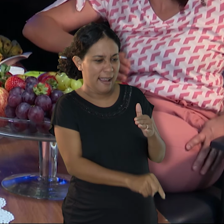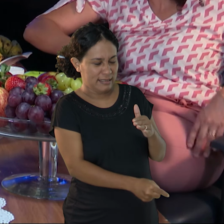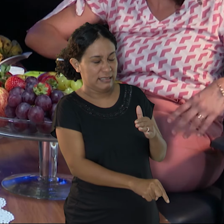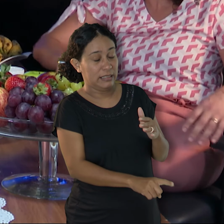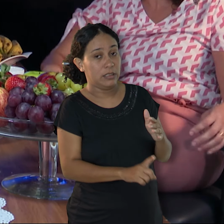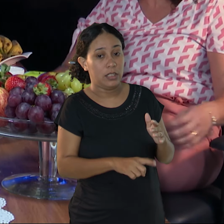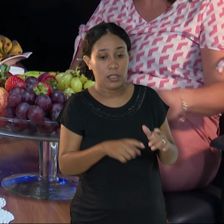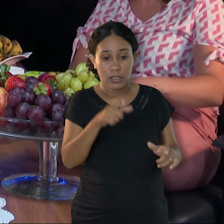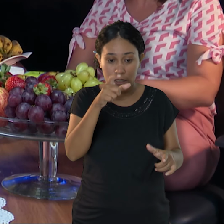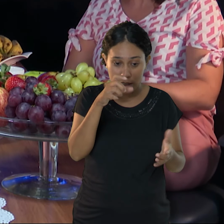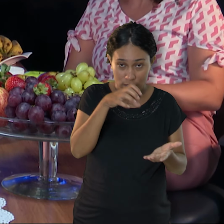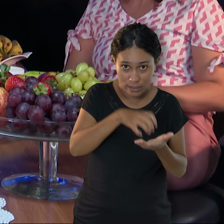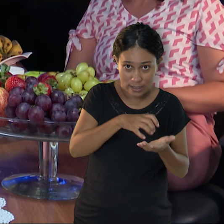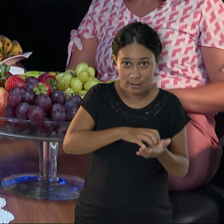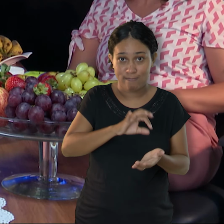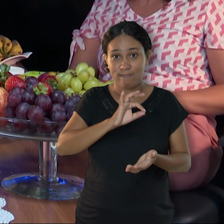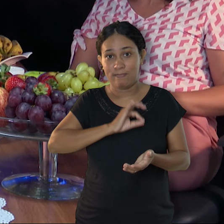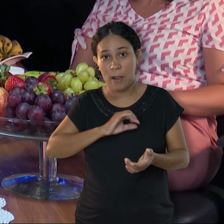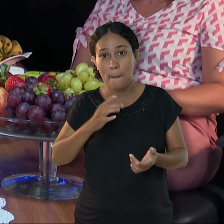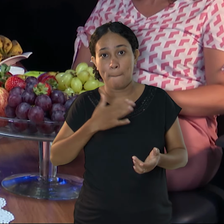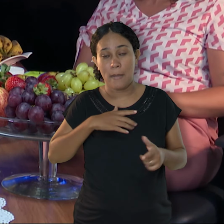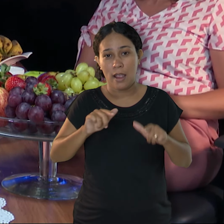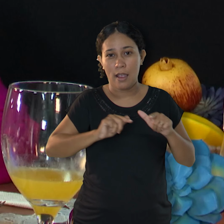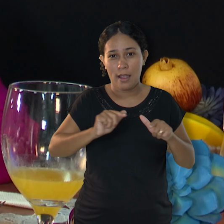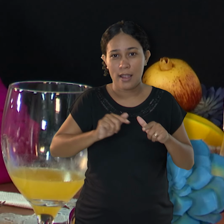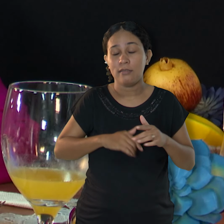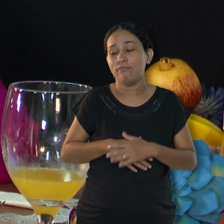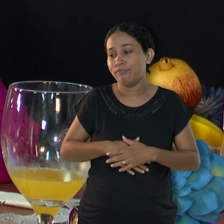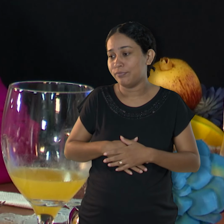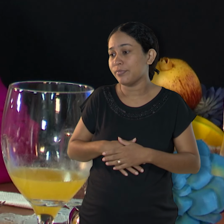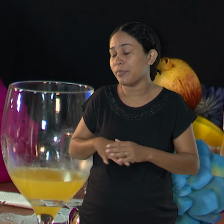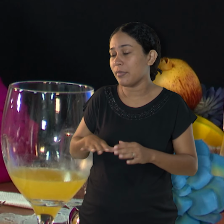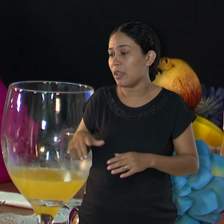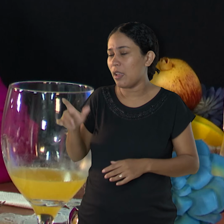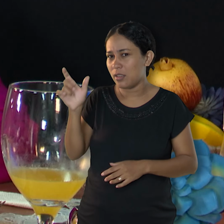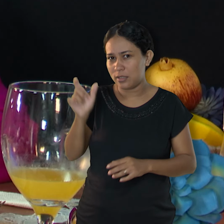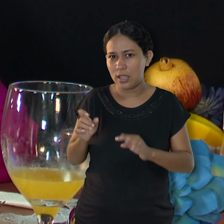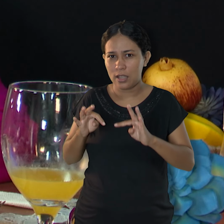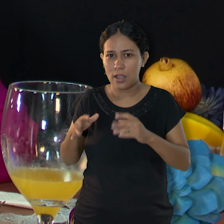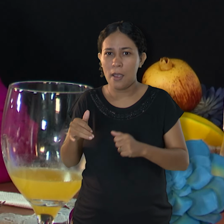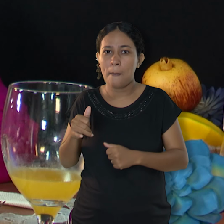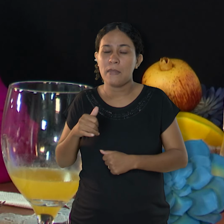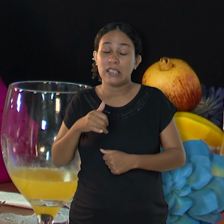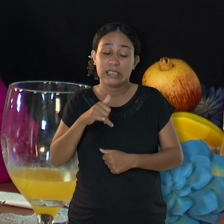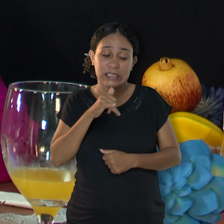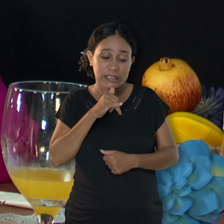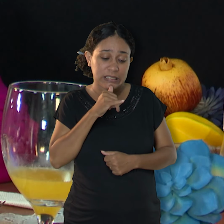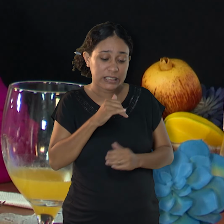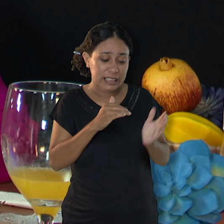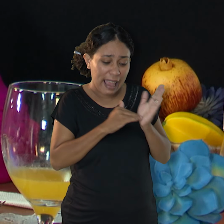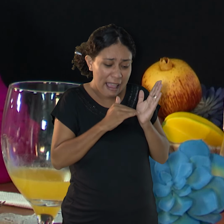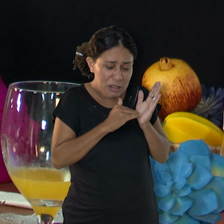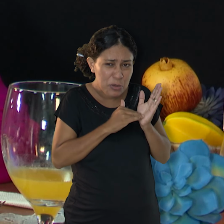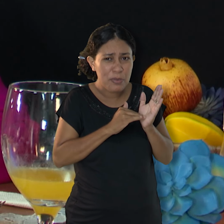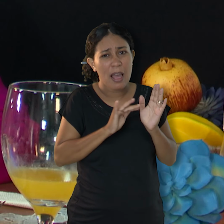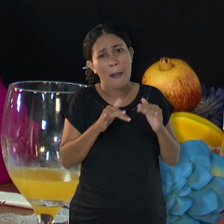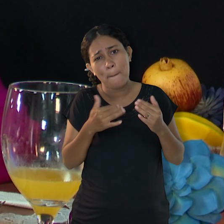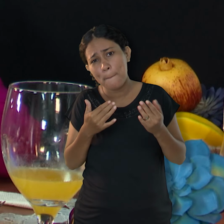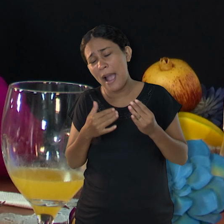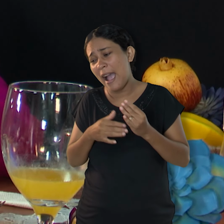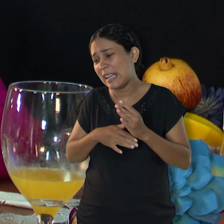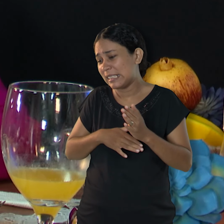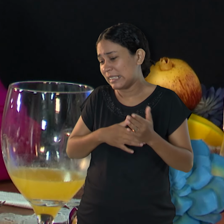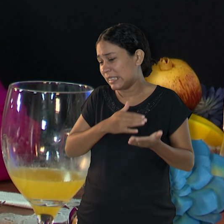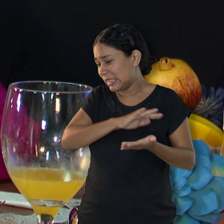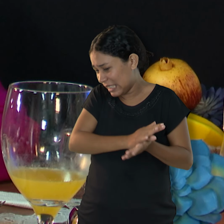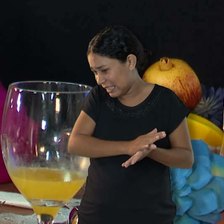que ele ande bem das pernas. E o pessoal ficava triste, gente. Eu sei que todo mundo ficava triste de ficar em último lugar. Eu sei que todo mundo ficou muito feliz. Nossa, abate a moral do servidor, do